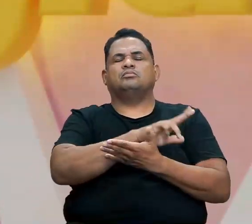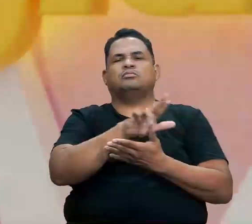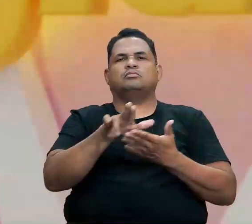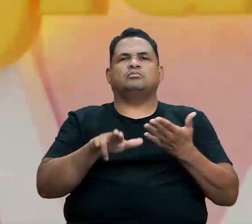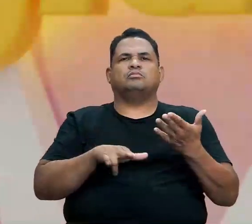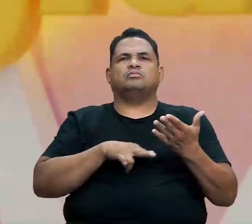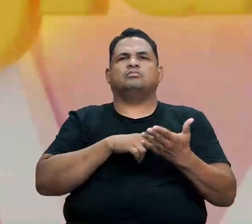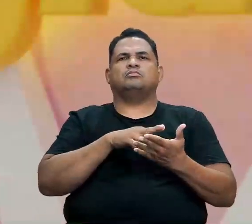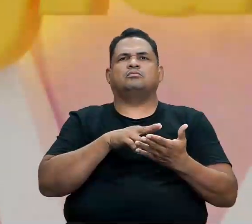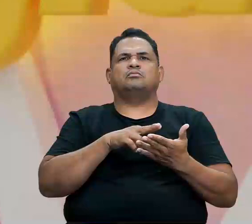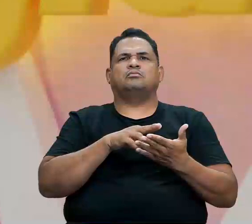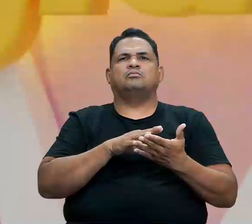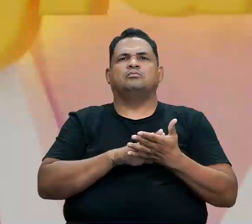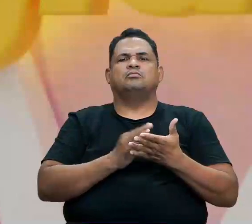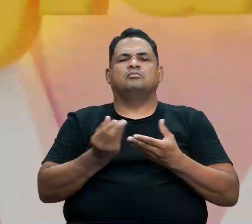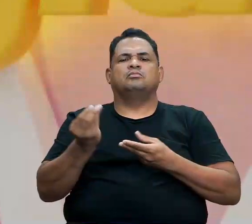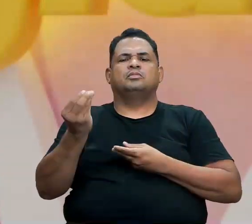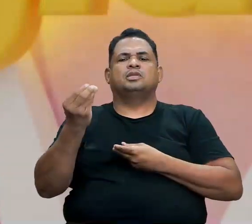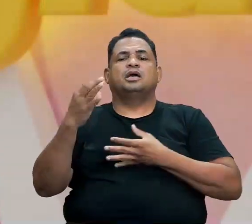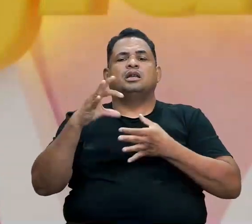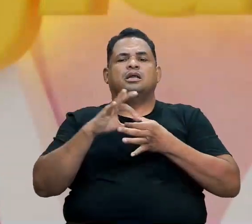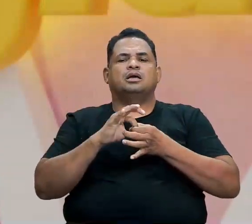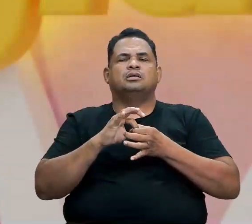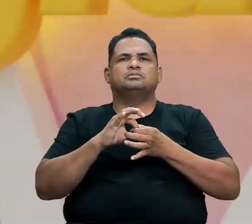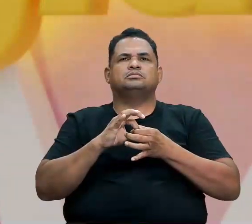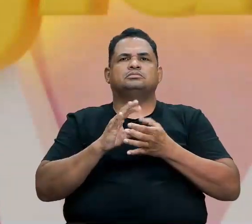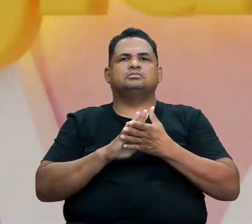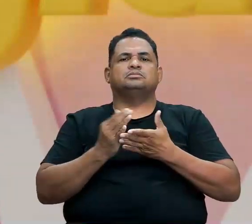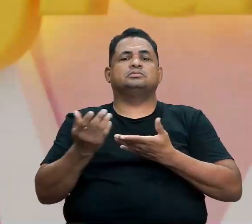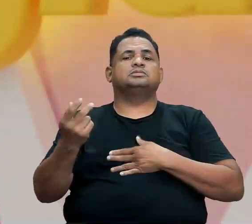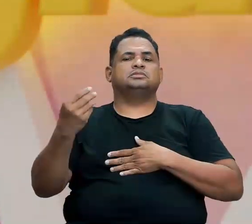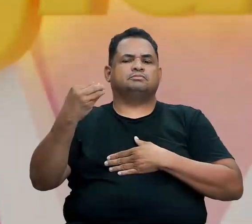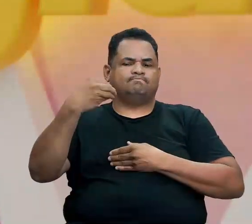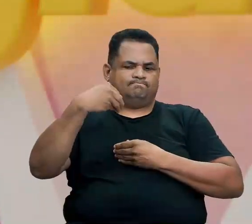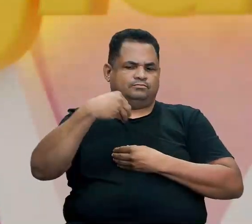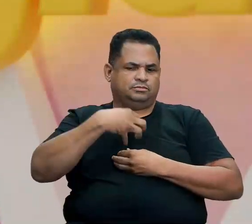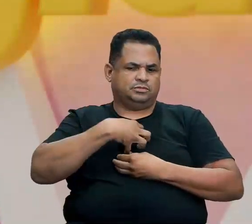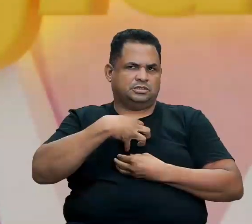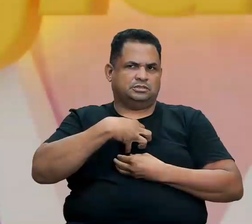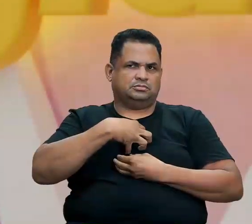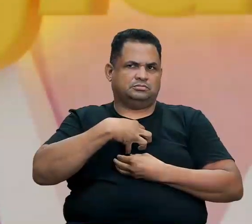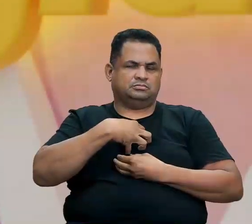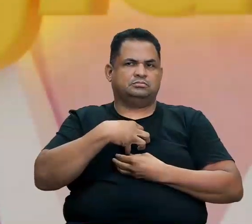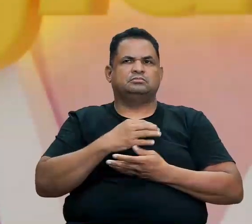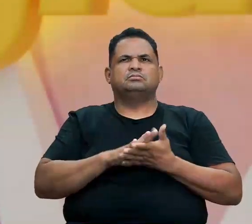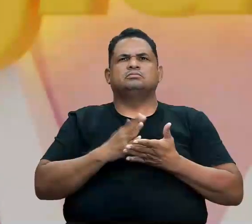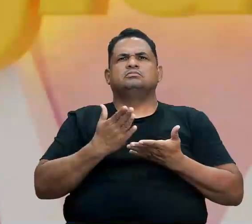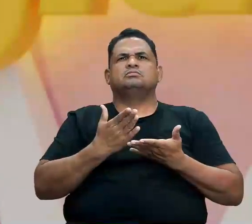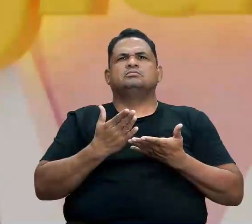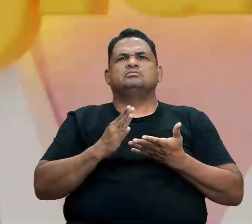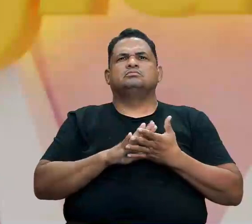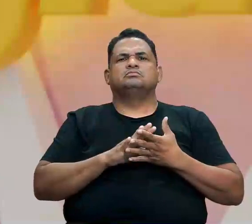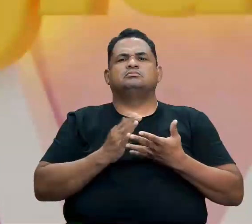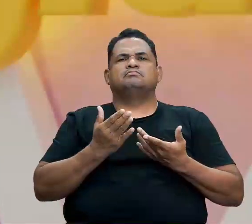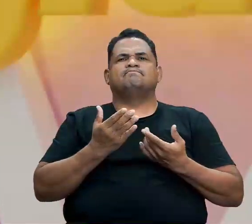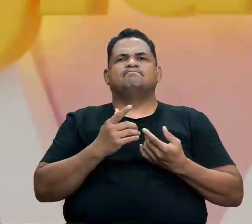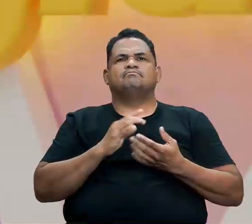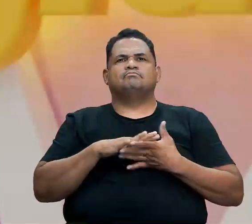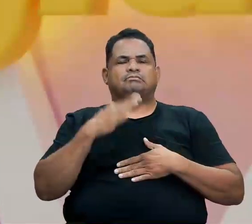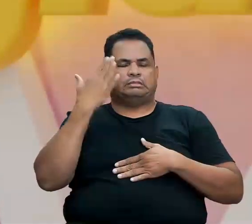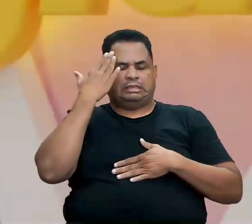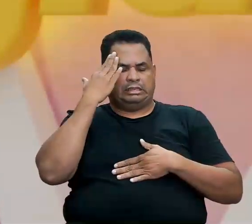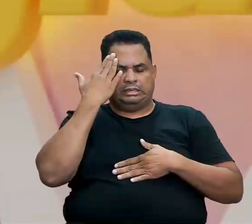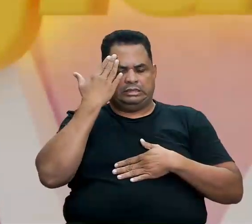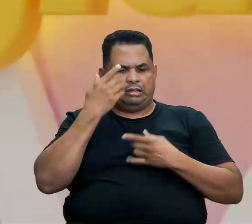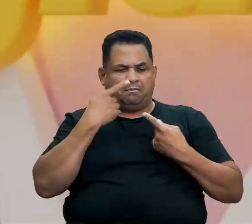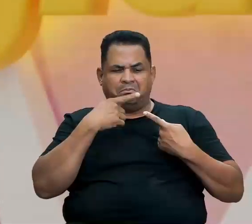que é intrínseca a nós, que faz parte da gente. Não como algo ameaçador, não entender isso como algo ameaçador,